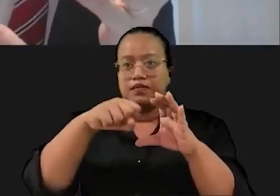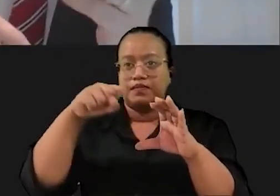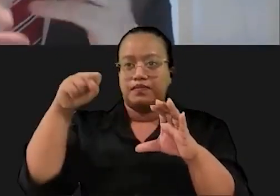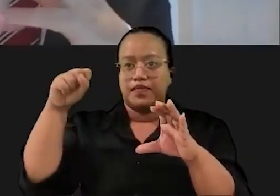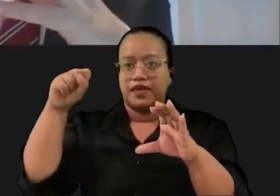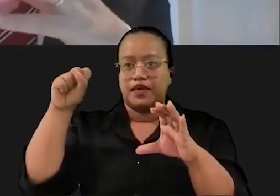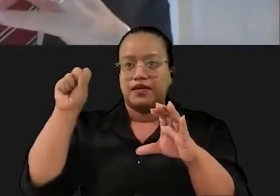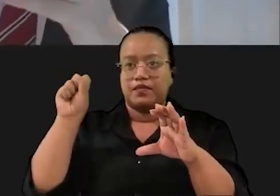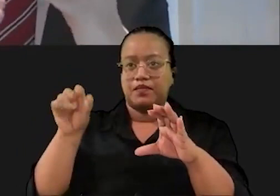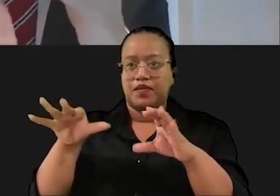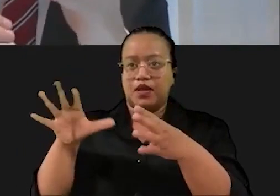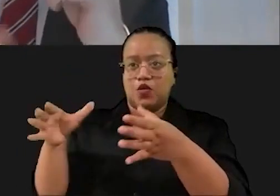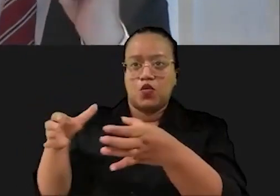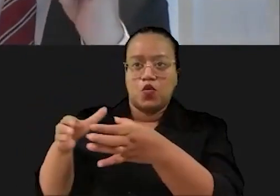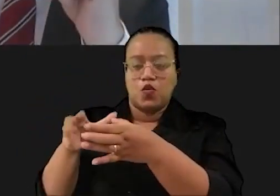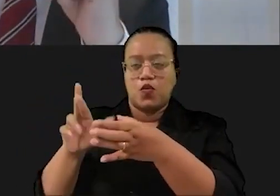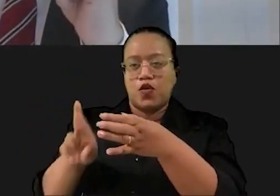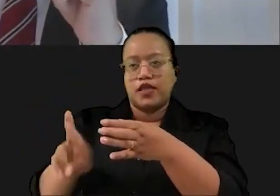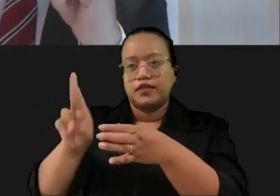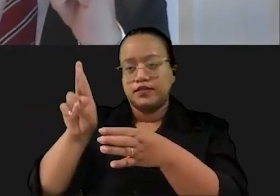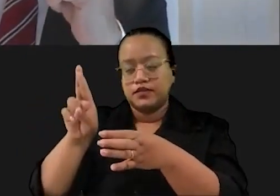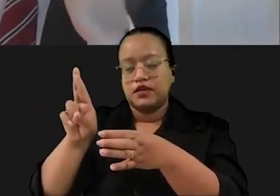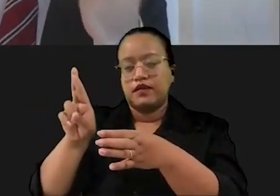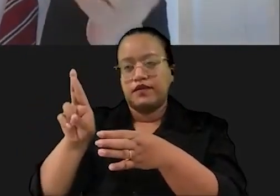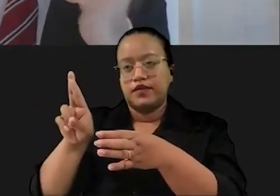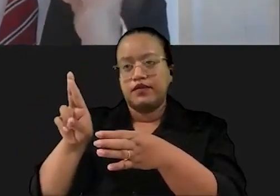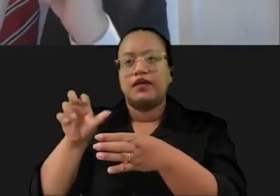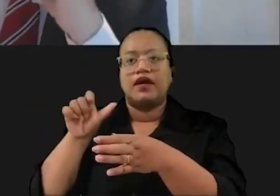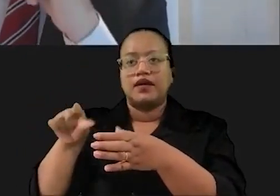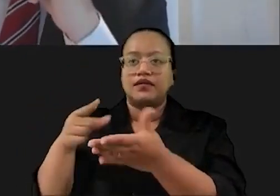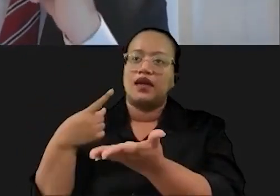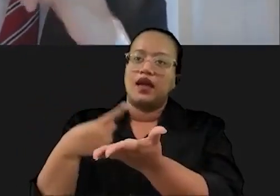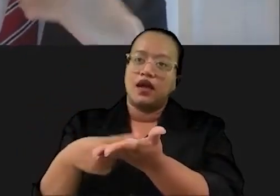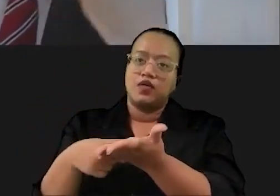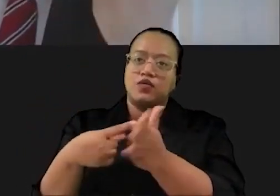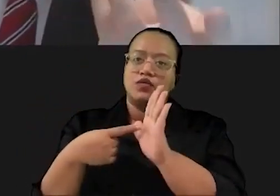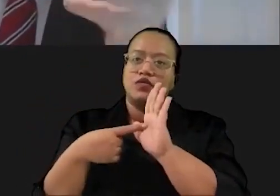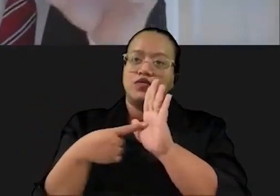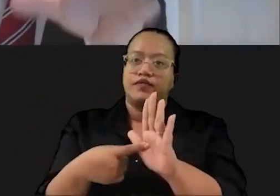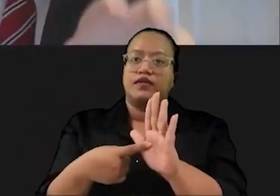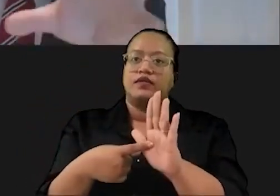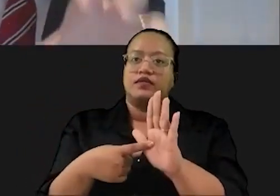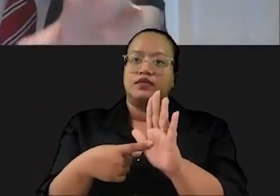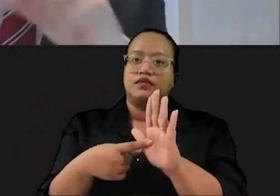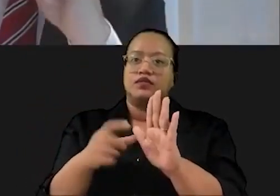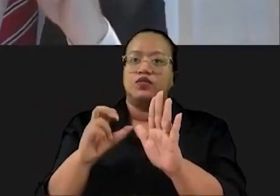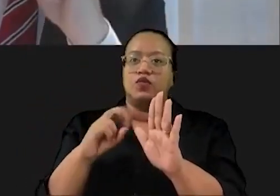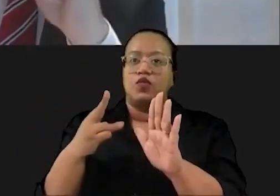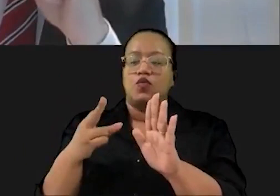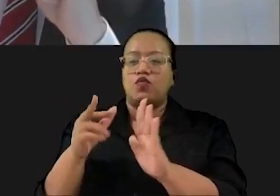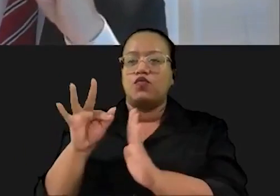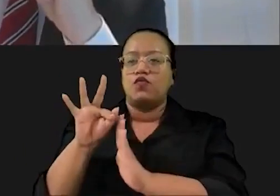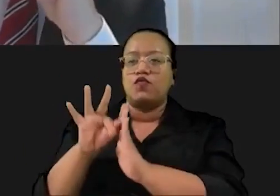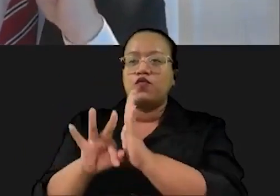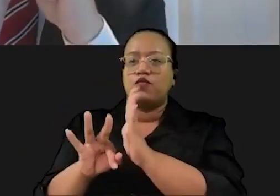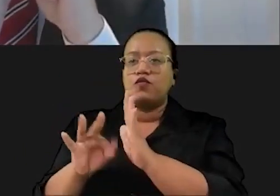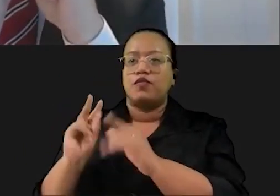oferece o acordo, ou então formula uma defesa qualificada, por assim dizer, uma contestação mais específica para aquele